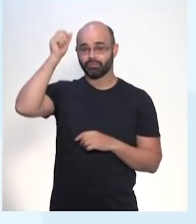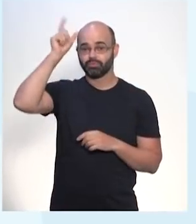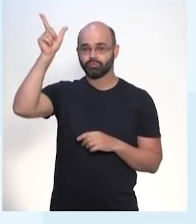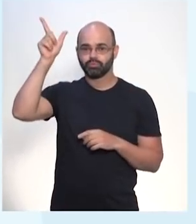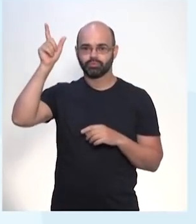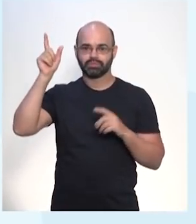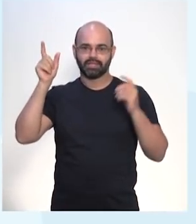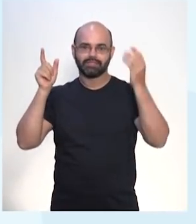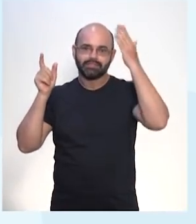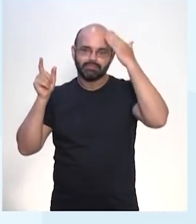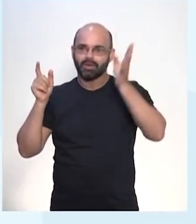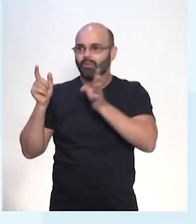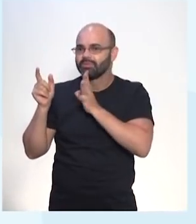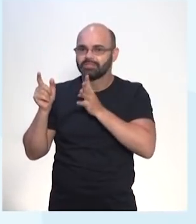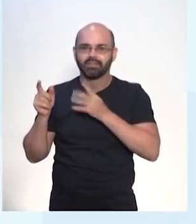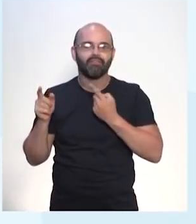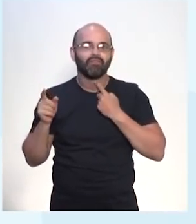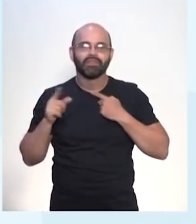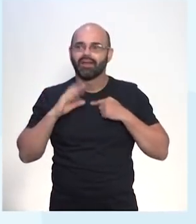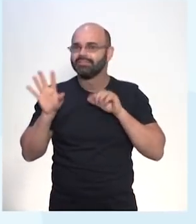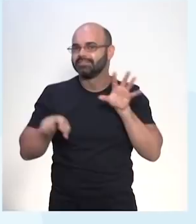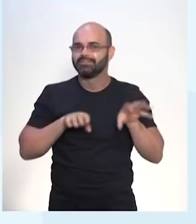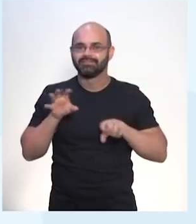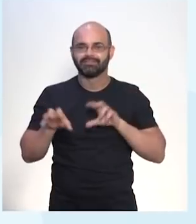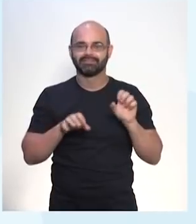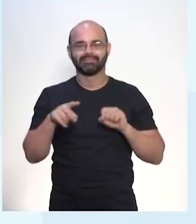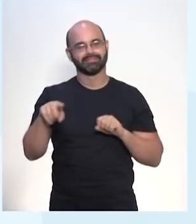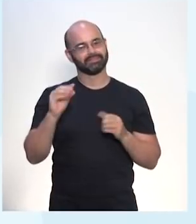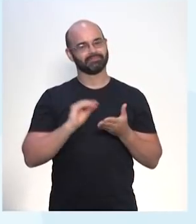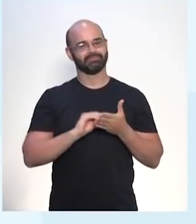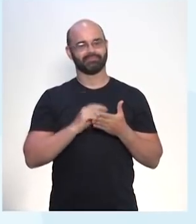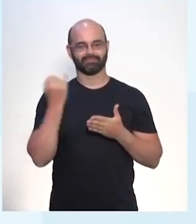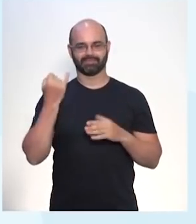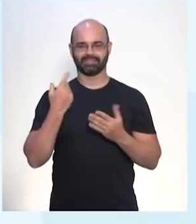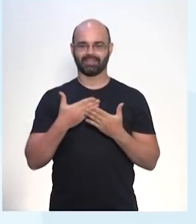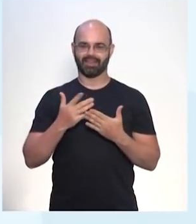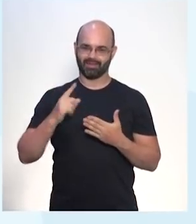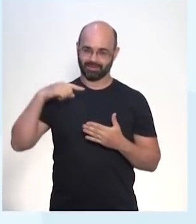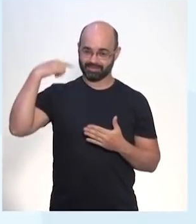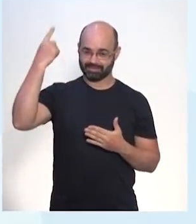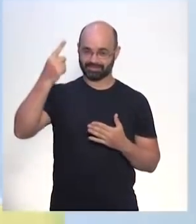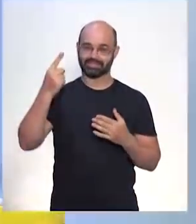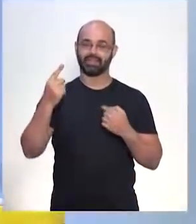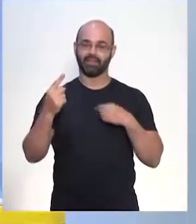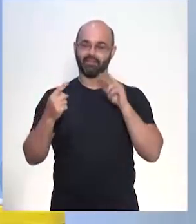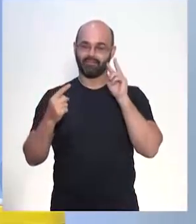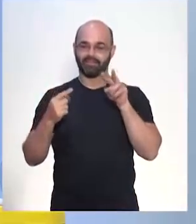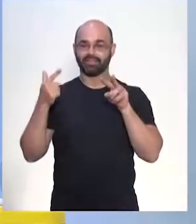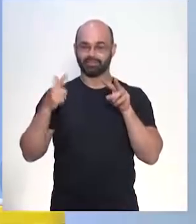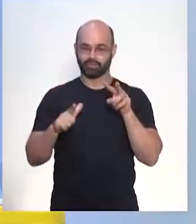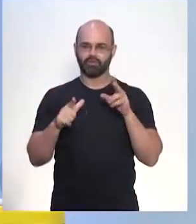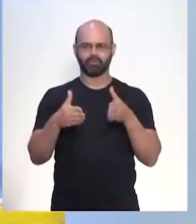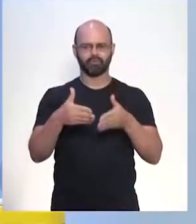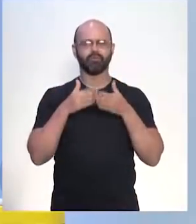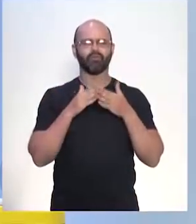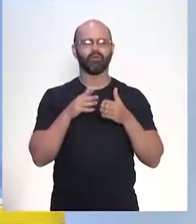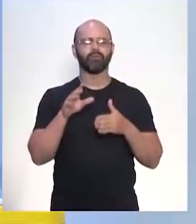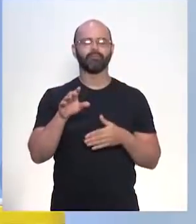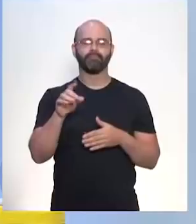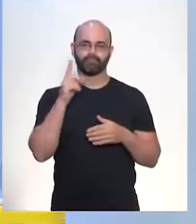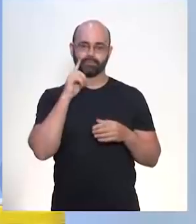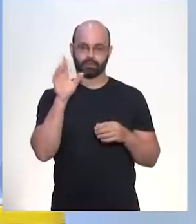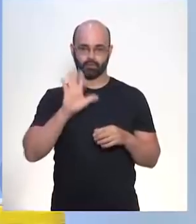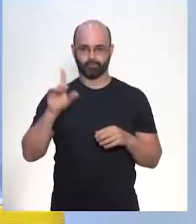esses desejos, aí anotem isso, porque vocês vão trabalhar, e na próxima aula a gente vai ver, pode voltar a tela para mim, a gente vai ver